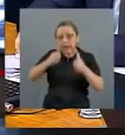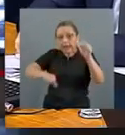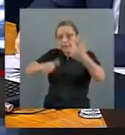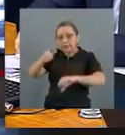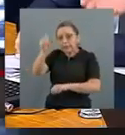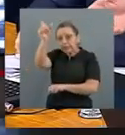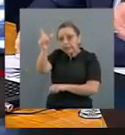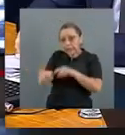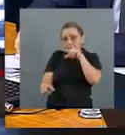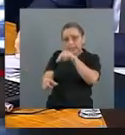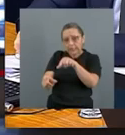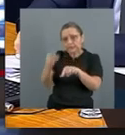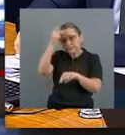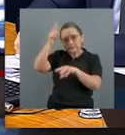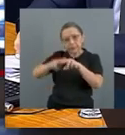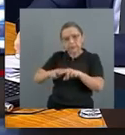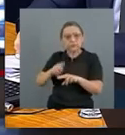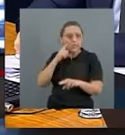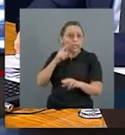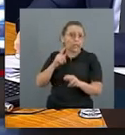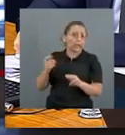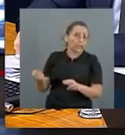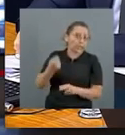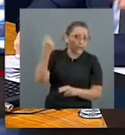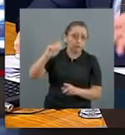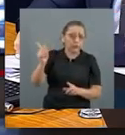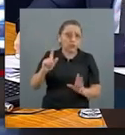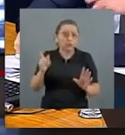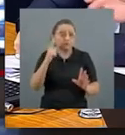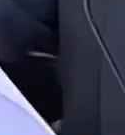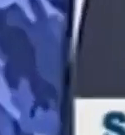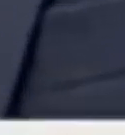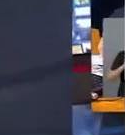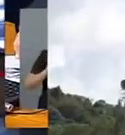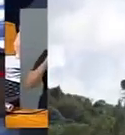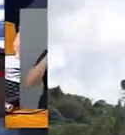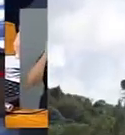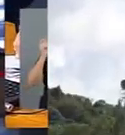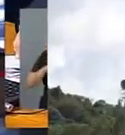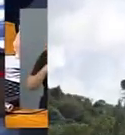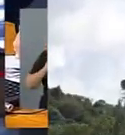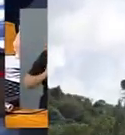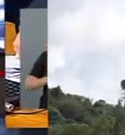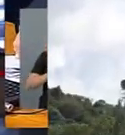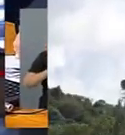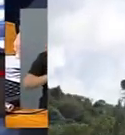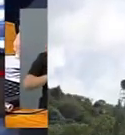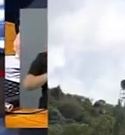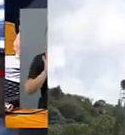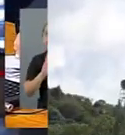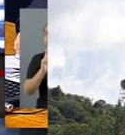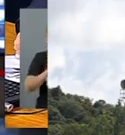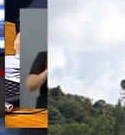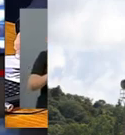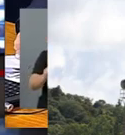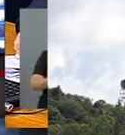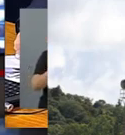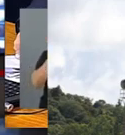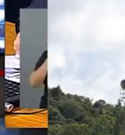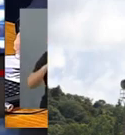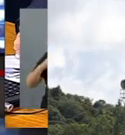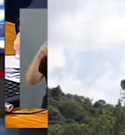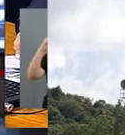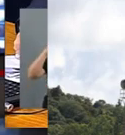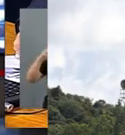regime semiaberto, ter cumprido pelo menos um sexto da pena, se for réu primário, ter cumprido pelo menos um quarto da pena, se